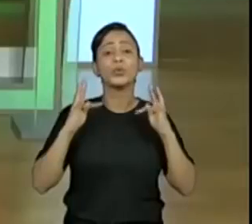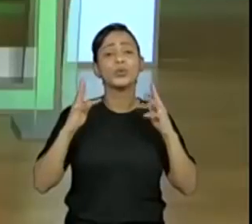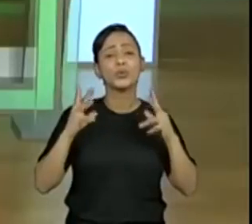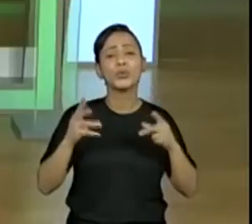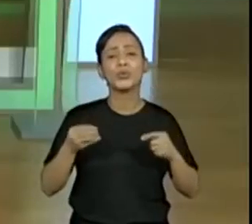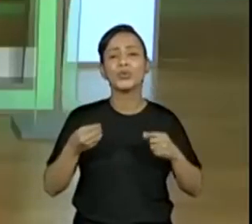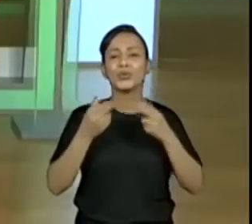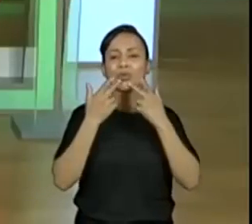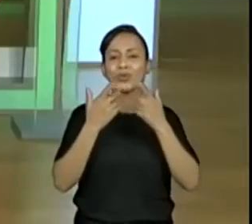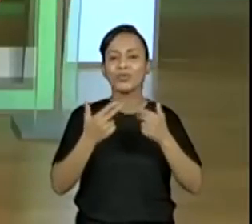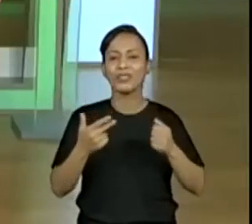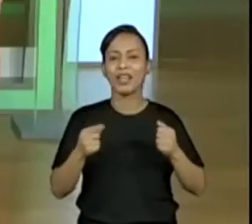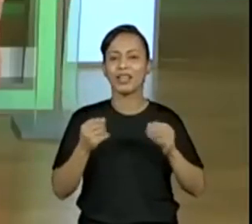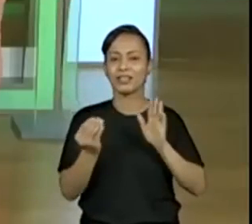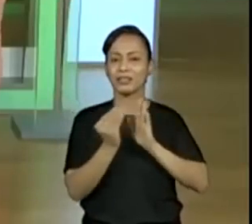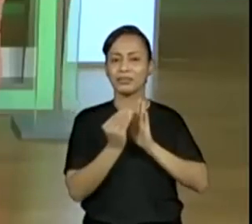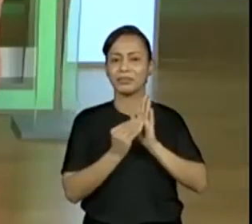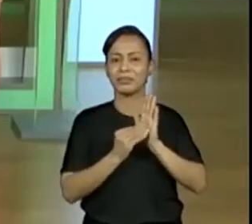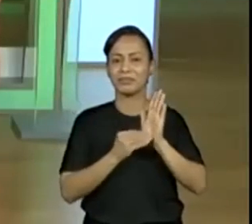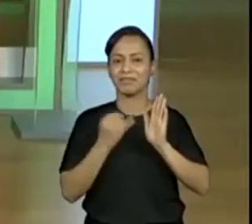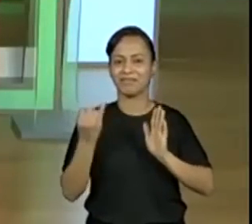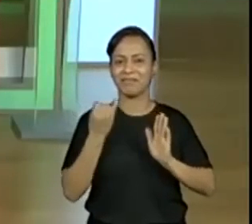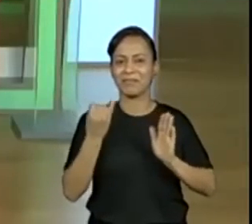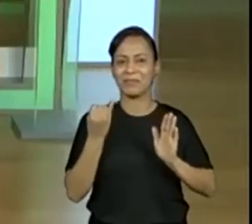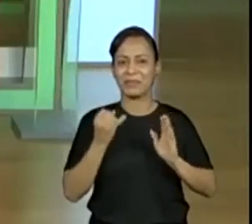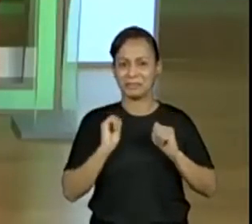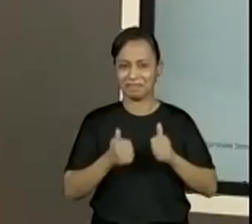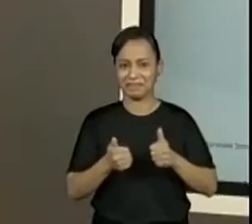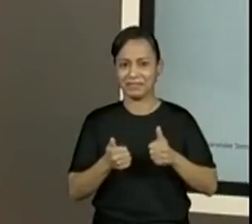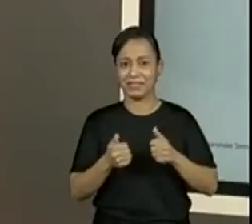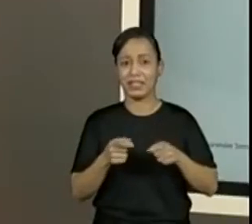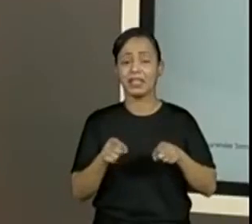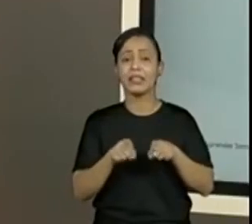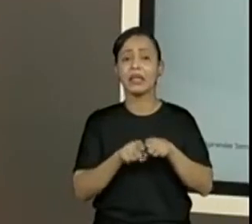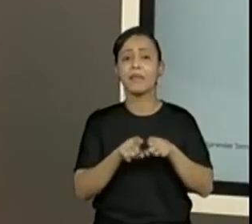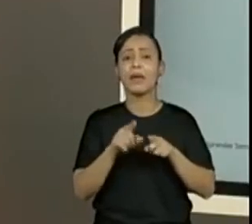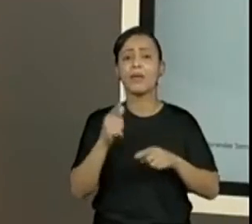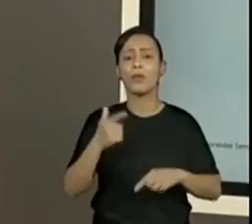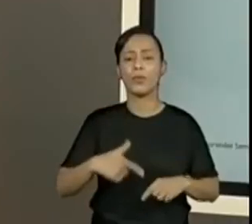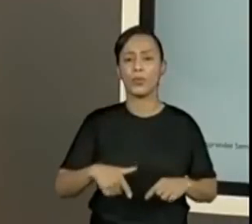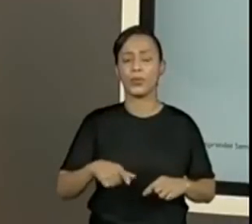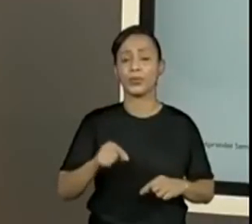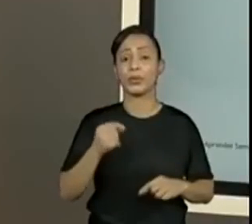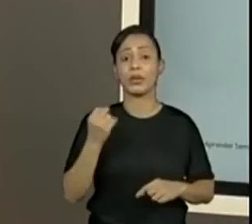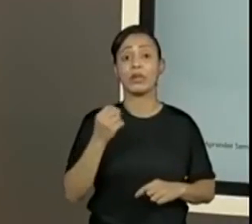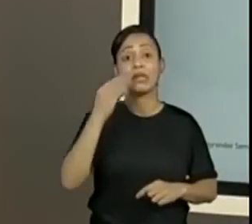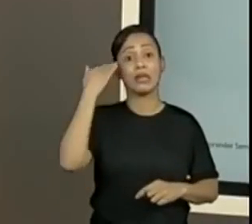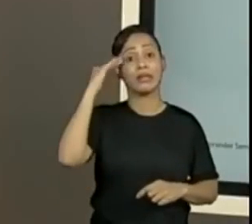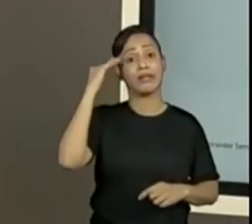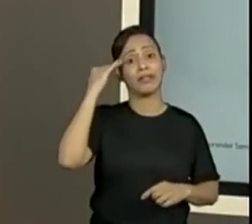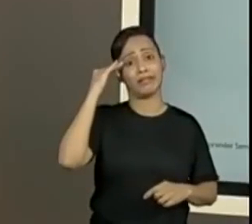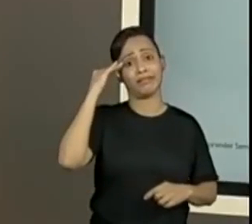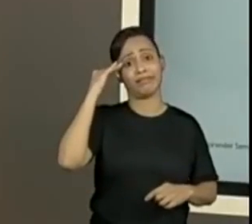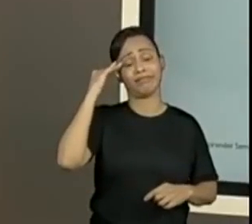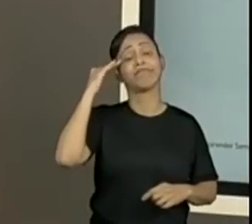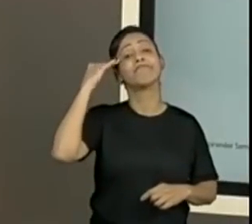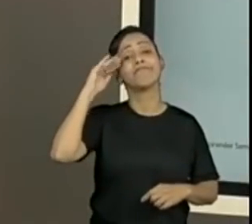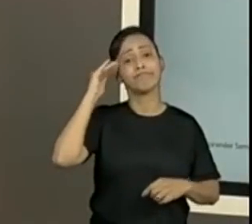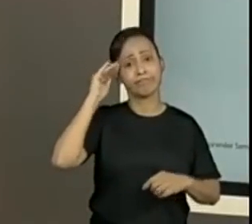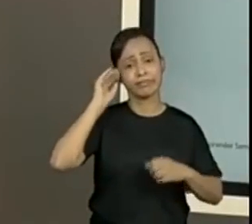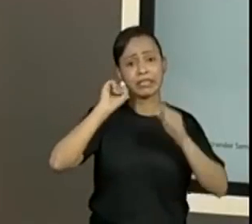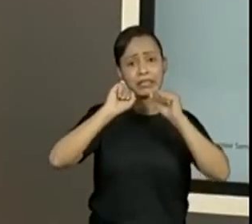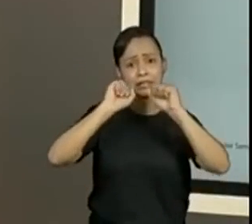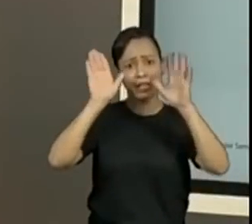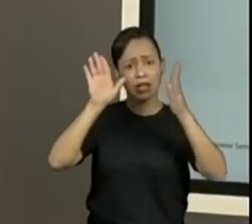Agora vamos ler, porque a gente precisa. E mais do que ler e se informar, é compreender o que a gente está lendo. Então a leitura vai ficar com